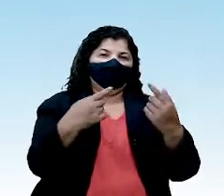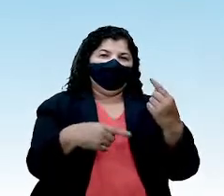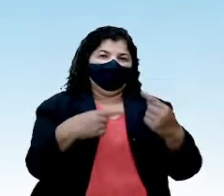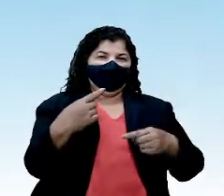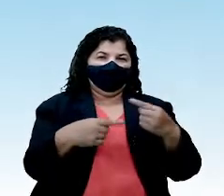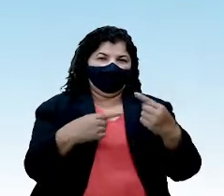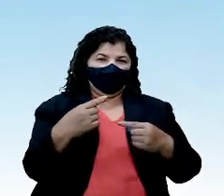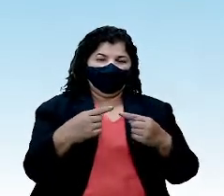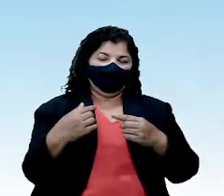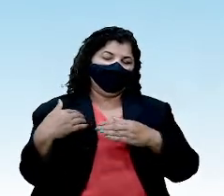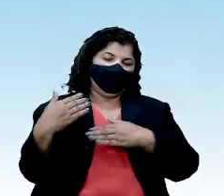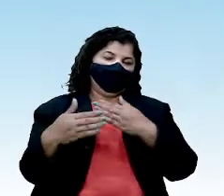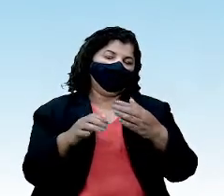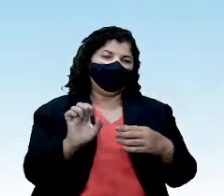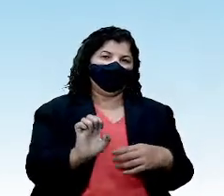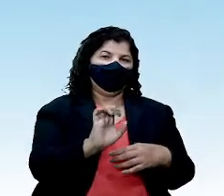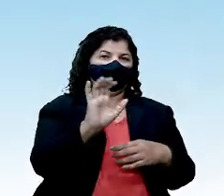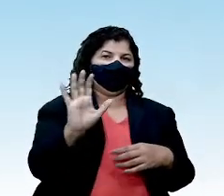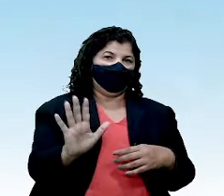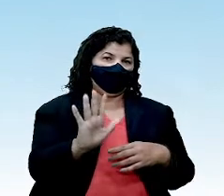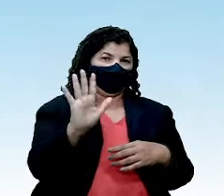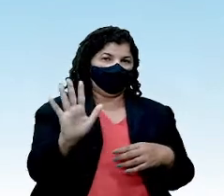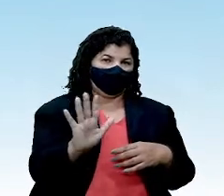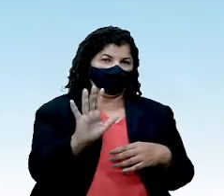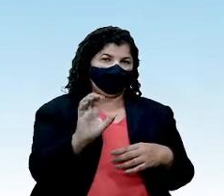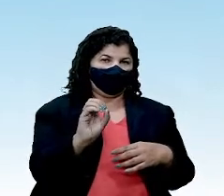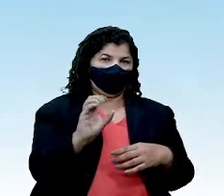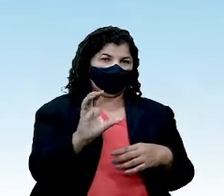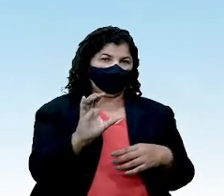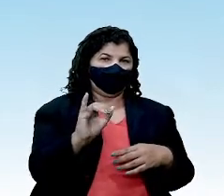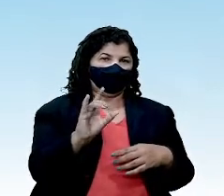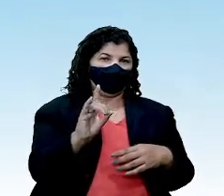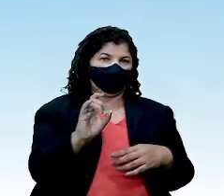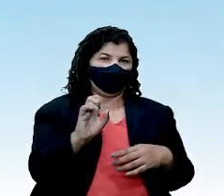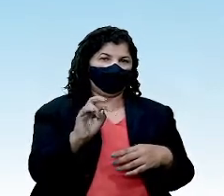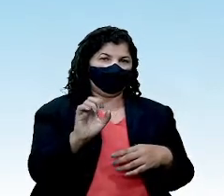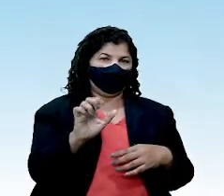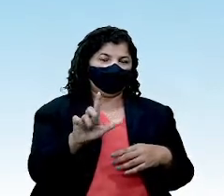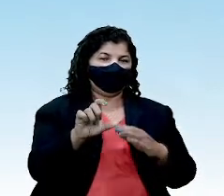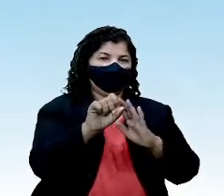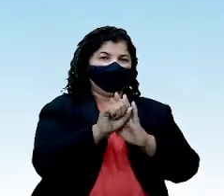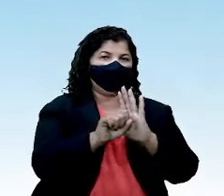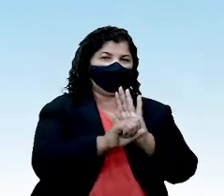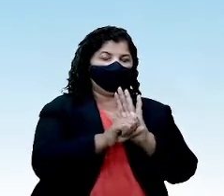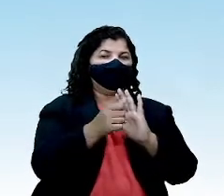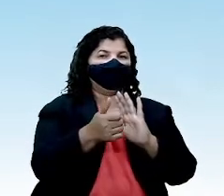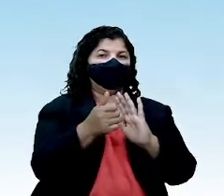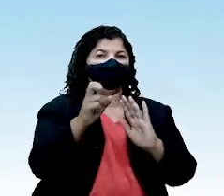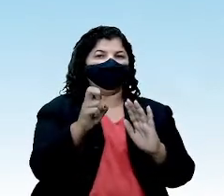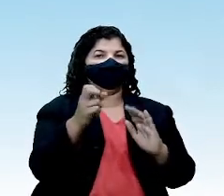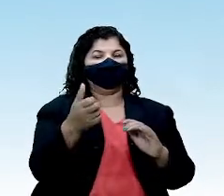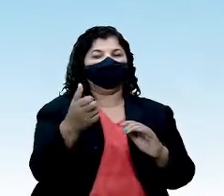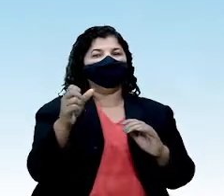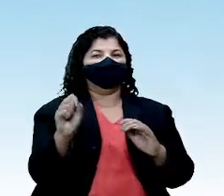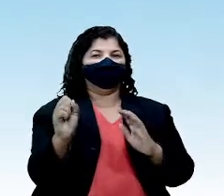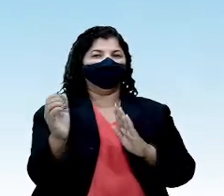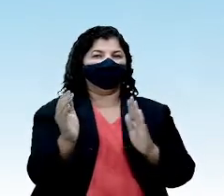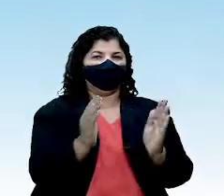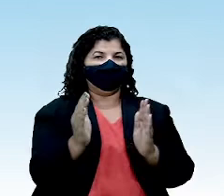Europa Ocidental entre os séculos XV e XVIII, né? O